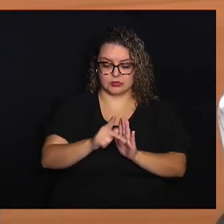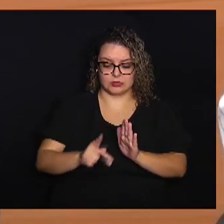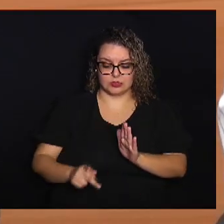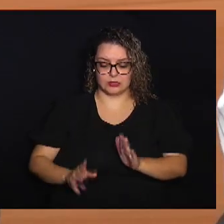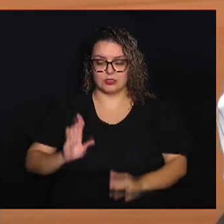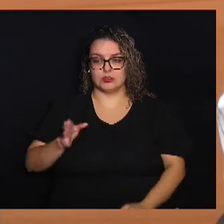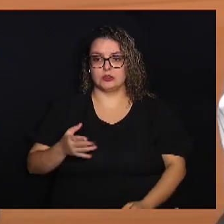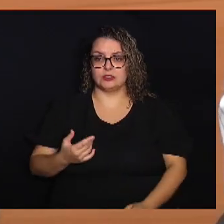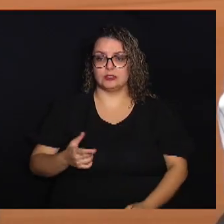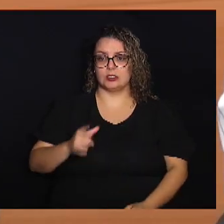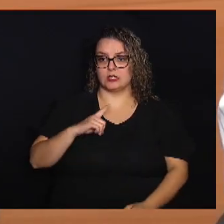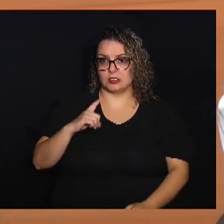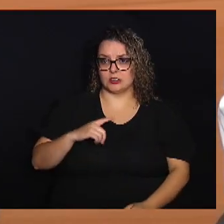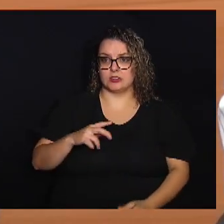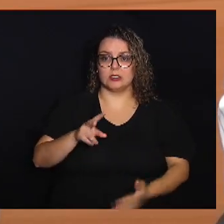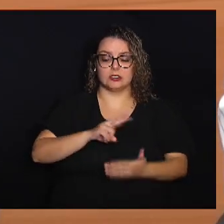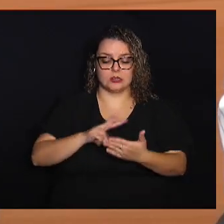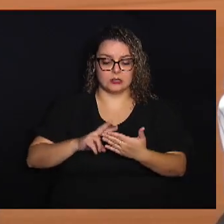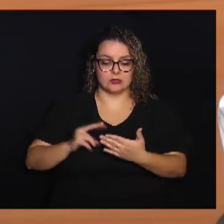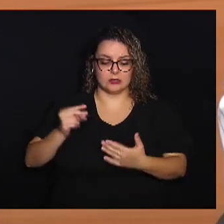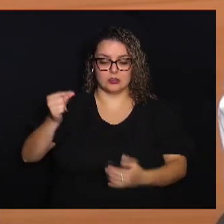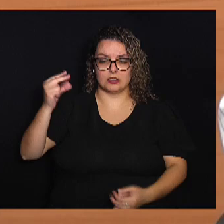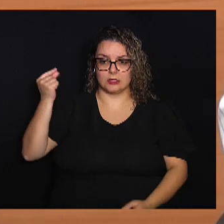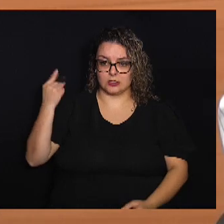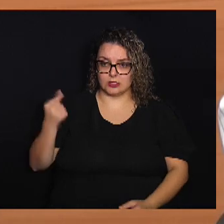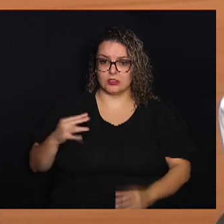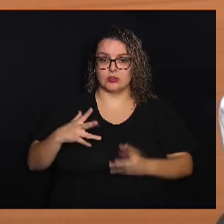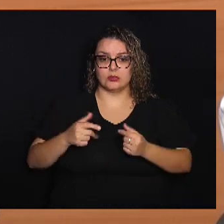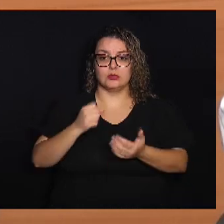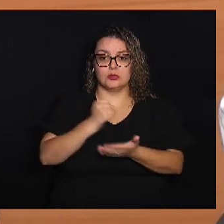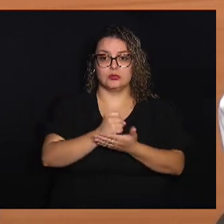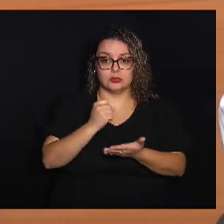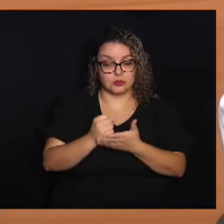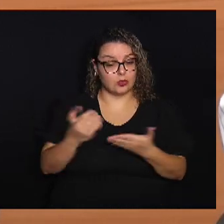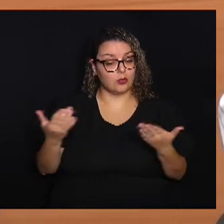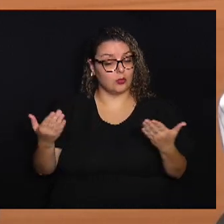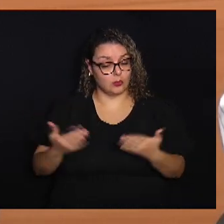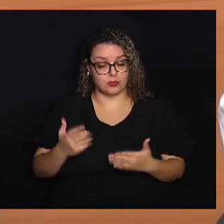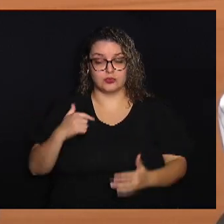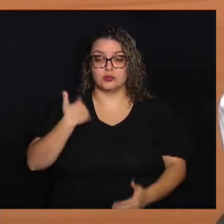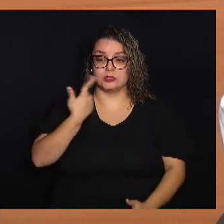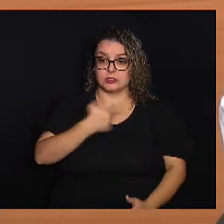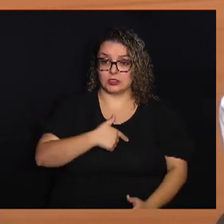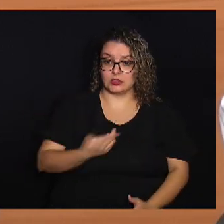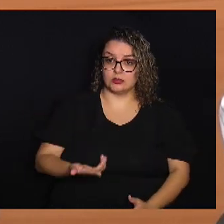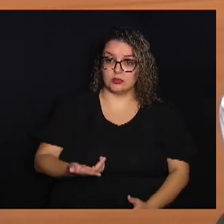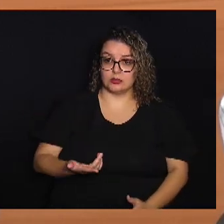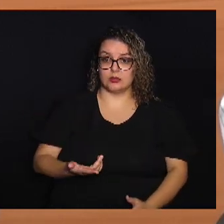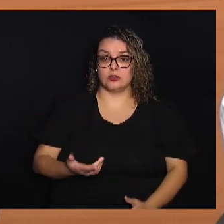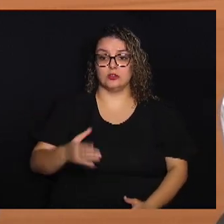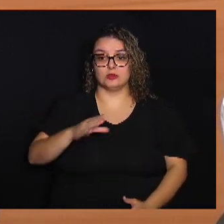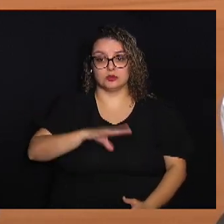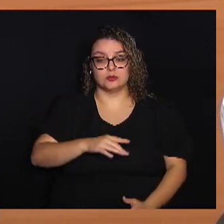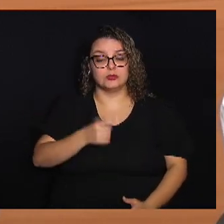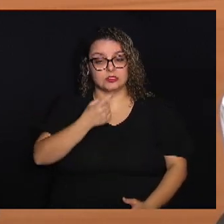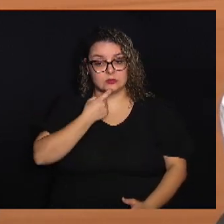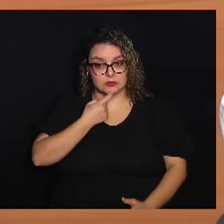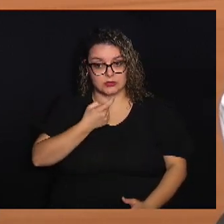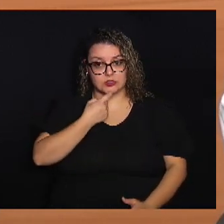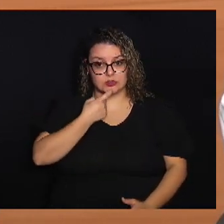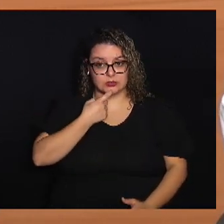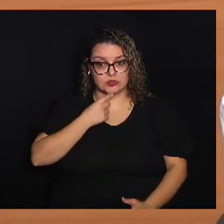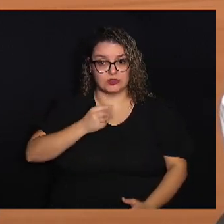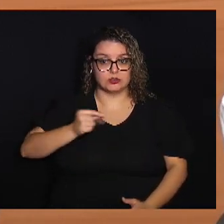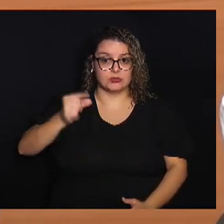temos lido há bastante tempo. Todos os contratos hoje aqui no município de Campinas, de